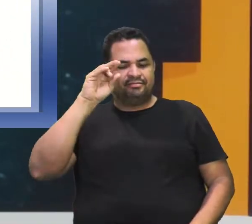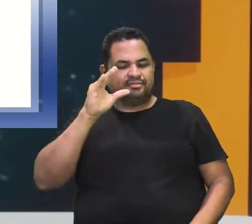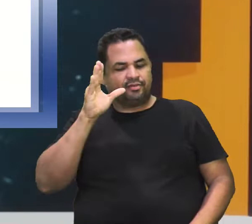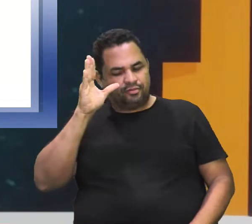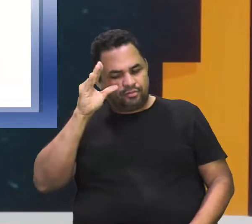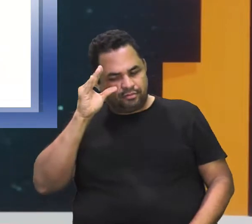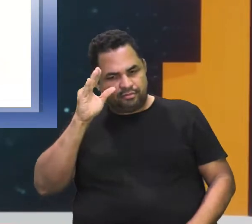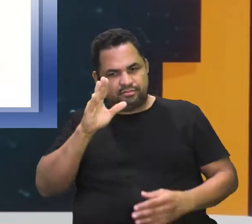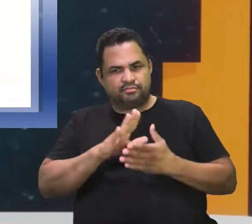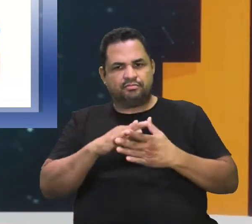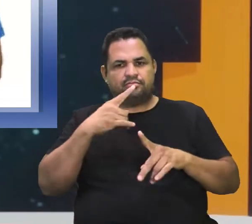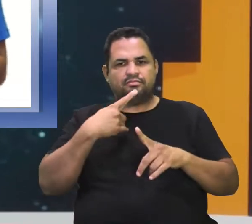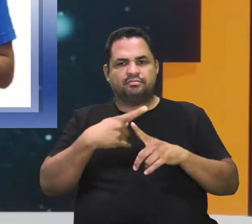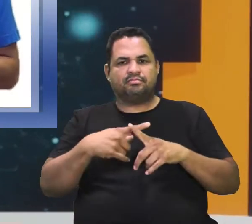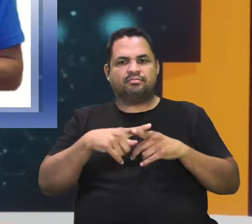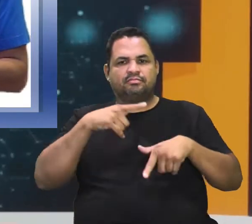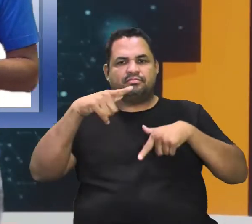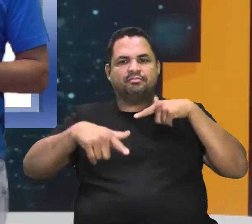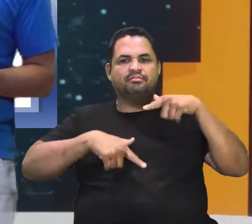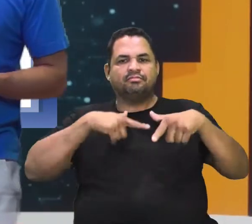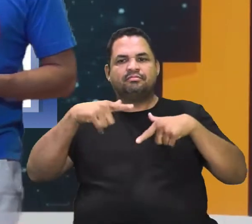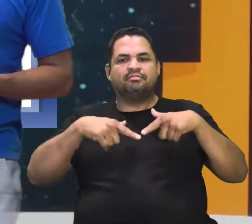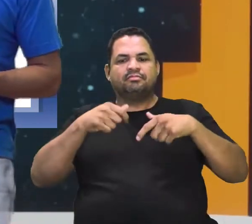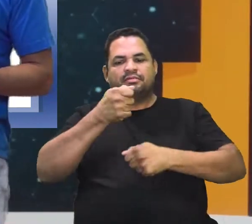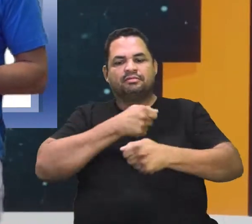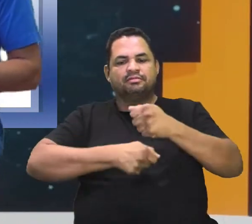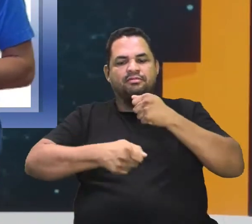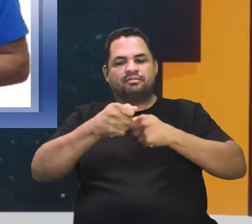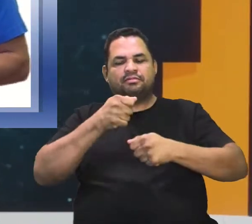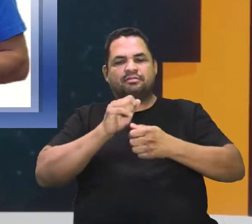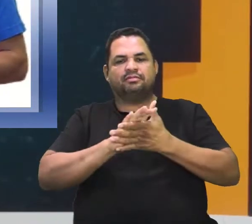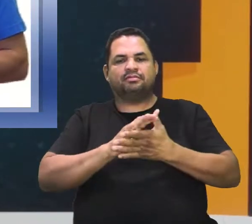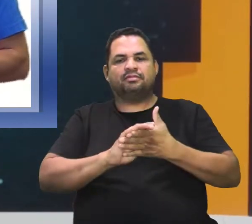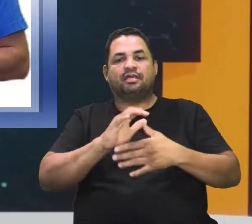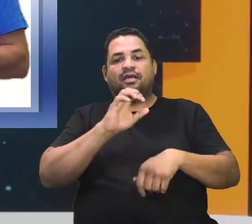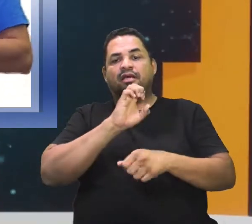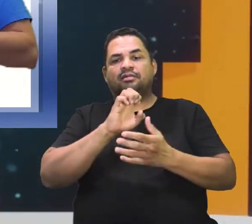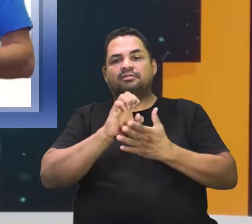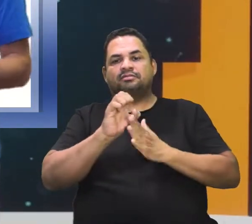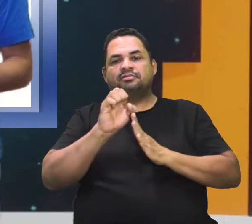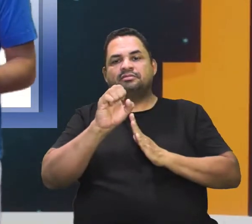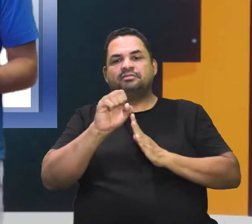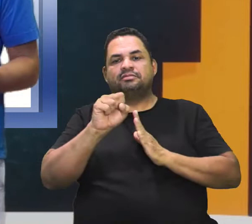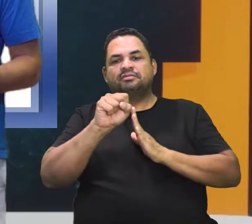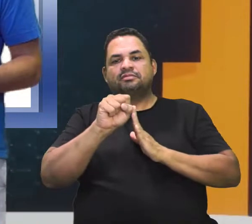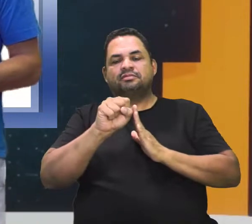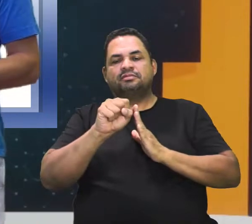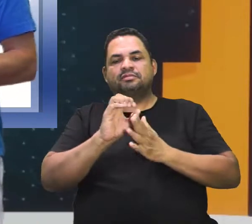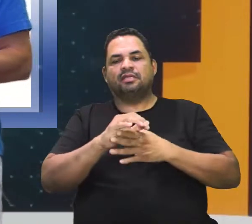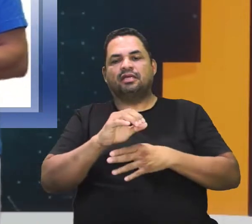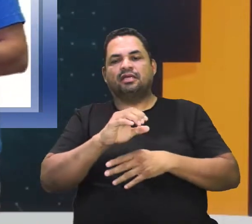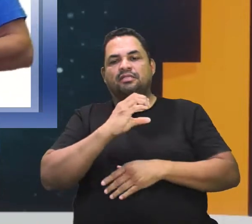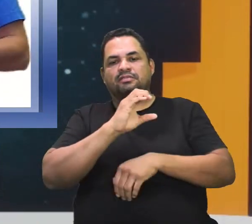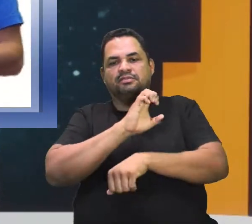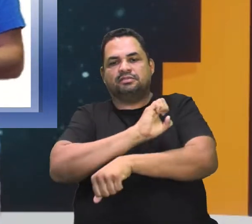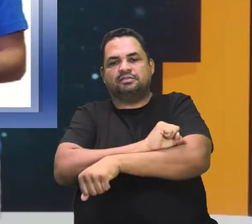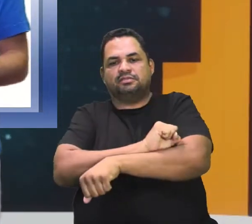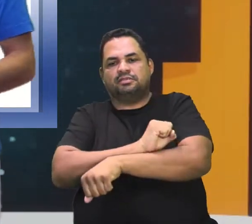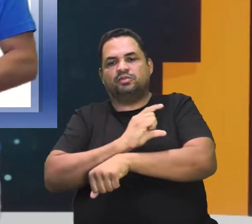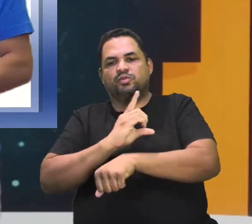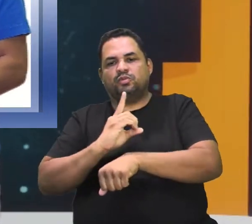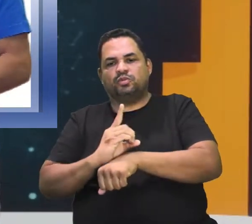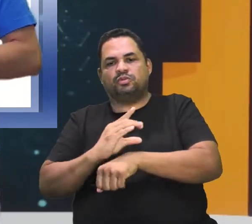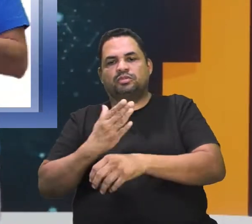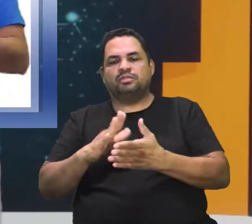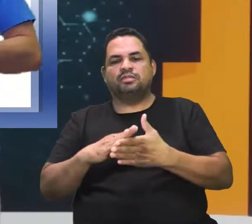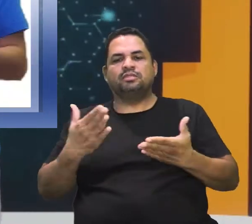porque eu trabalhava no administrativo da SEDUC e fazia prestação de contas dessa escola. E precisei visitar essa